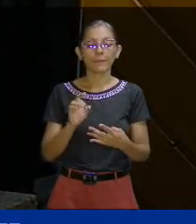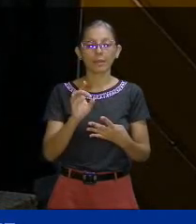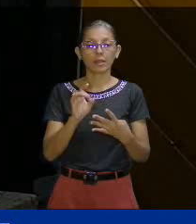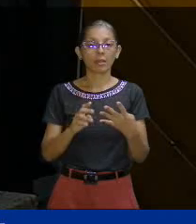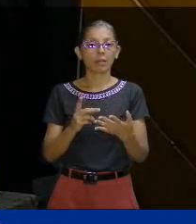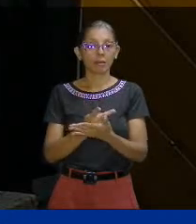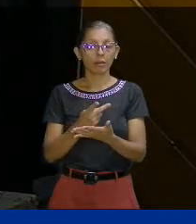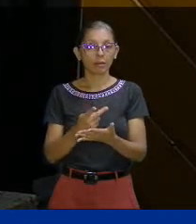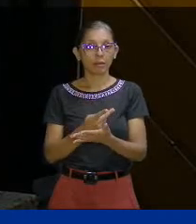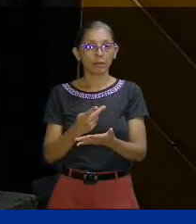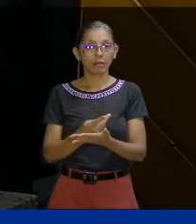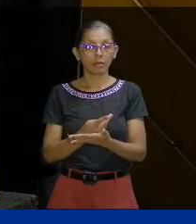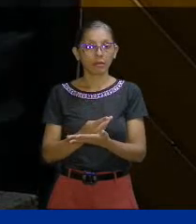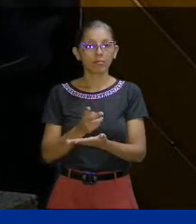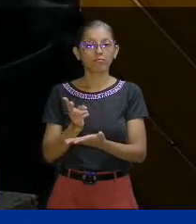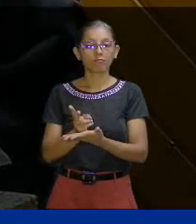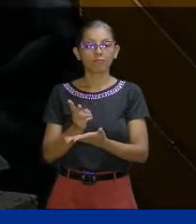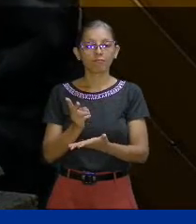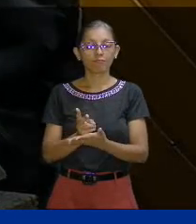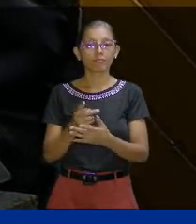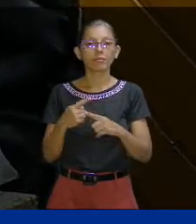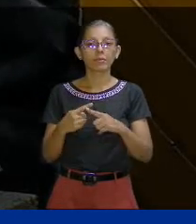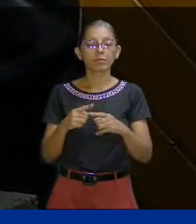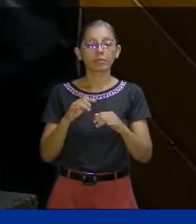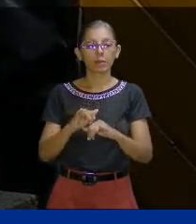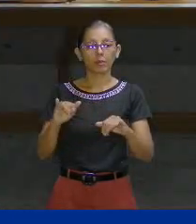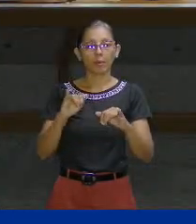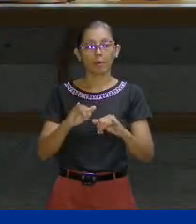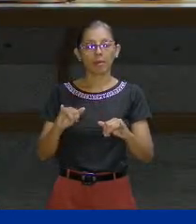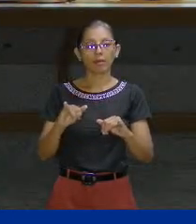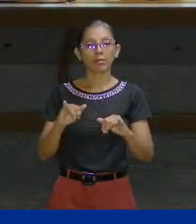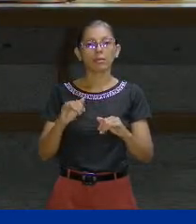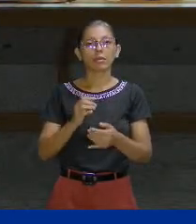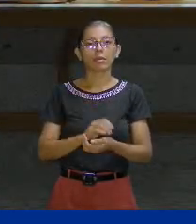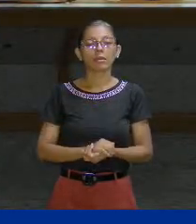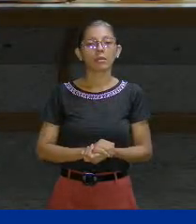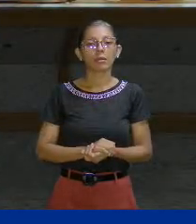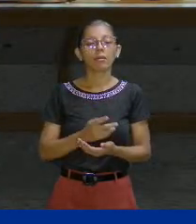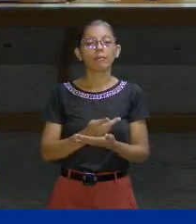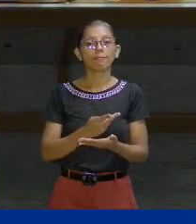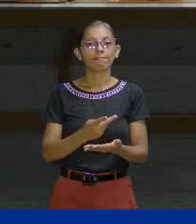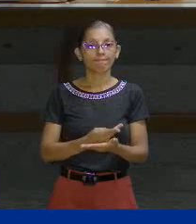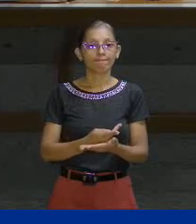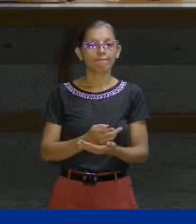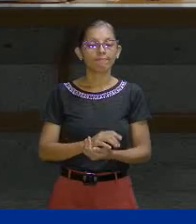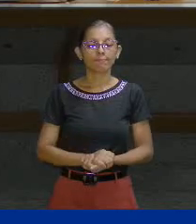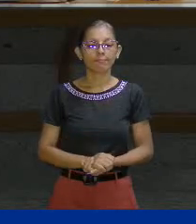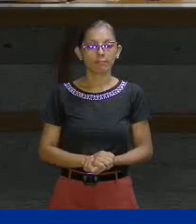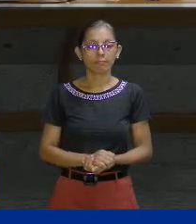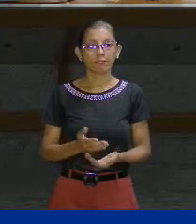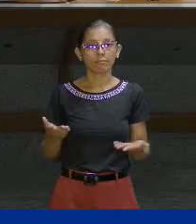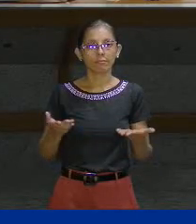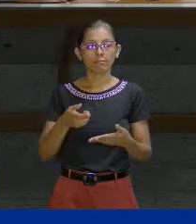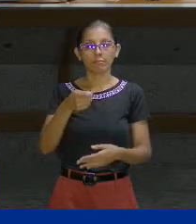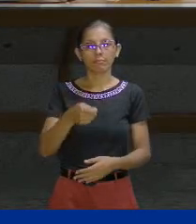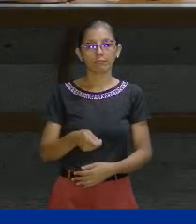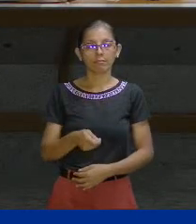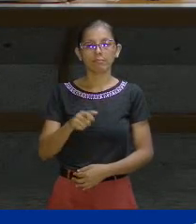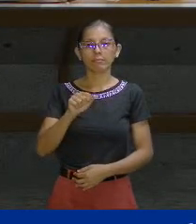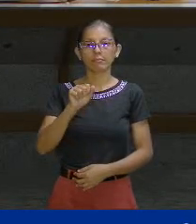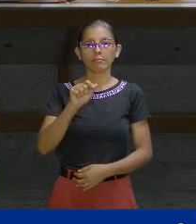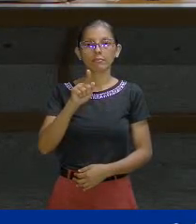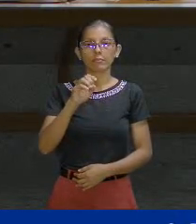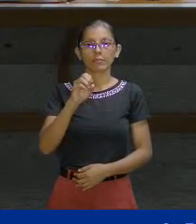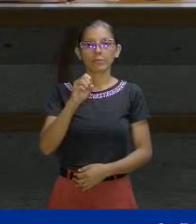da representação por propaganda irregular. É como eu voto, senhor presidente. Como Qual que não vai vota o entrar na juiz mesa? Agostinho